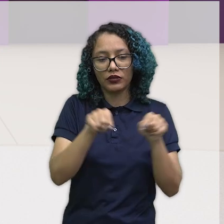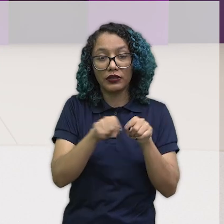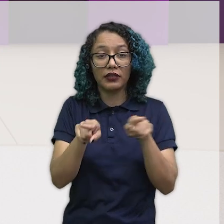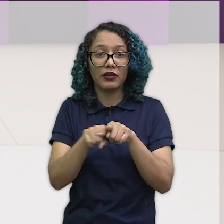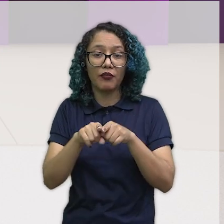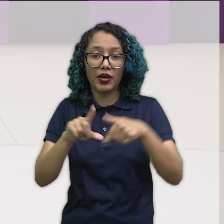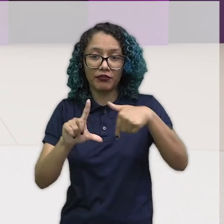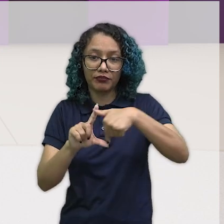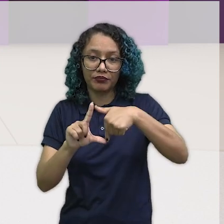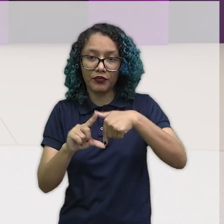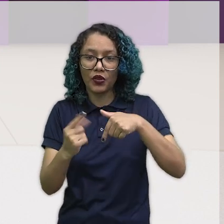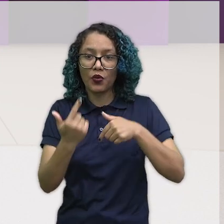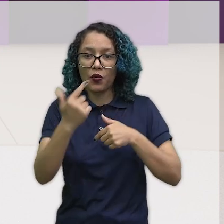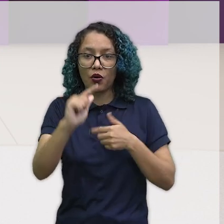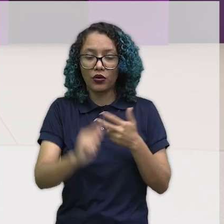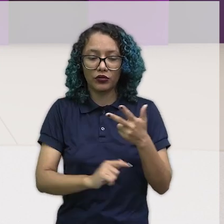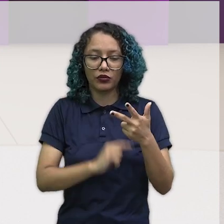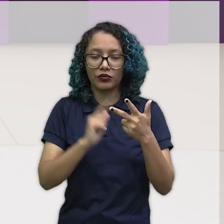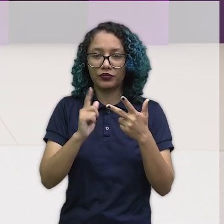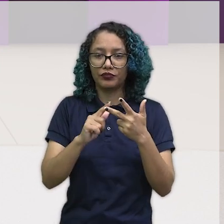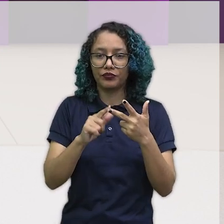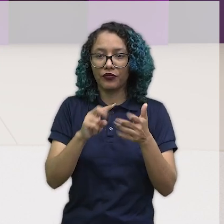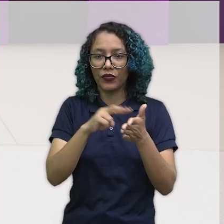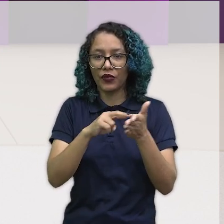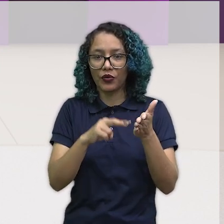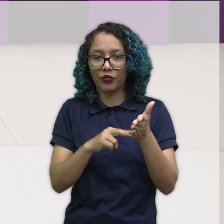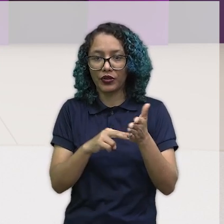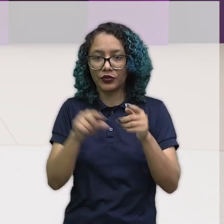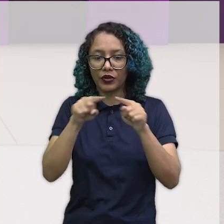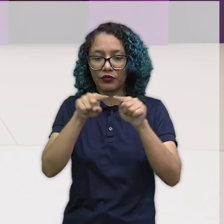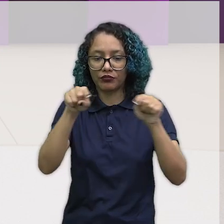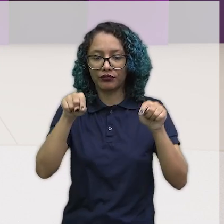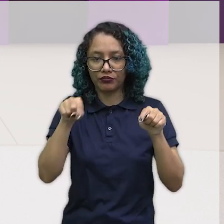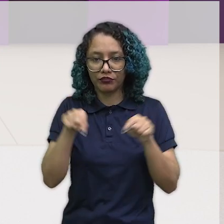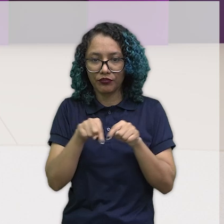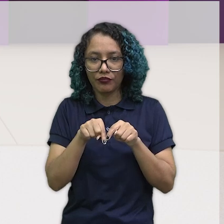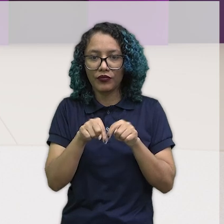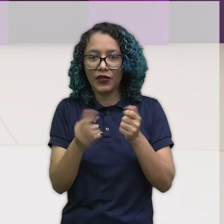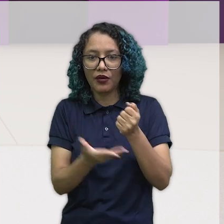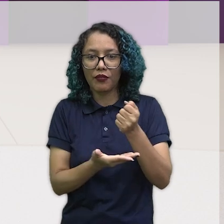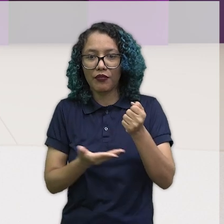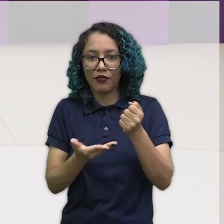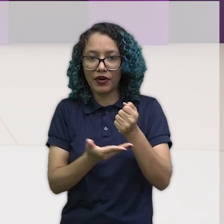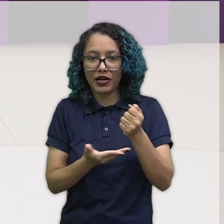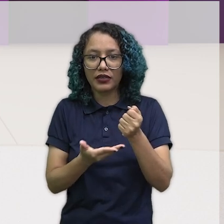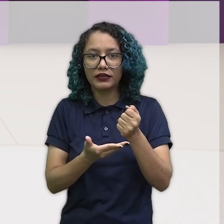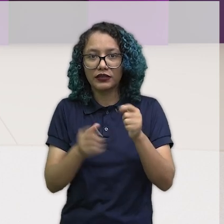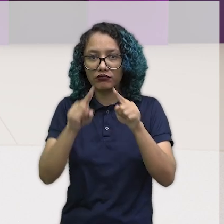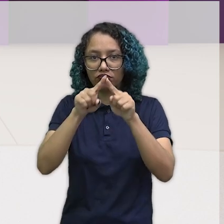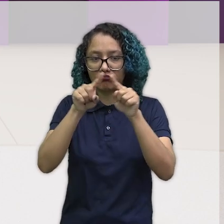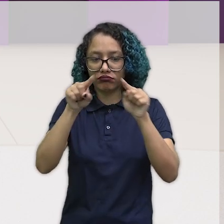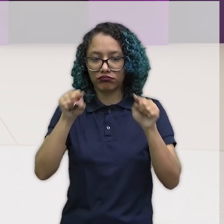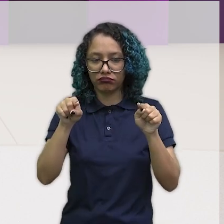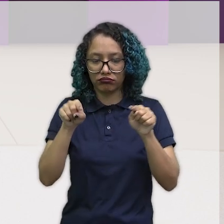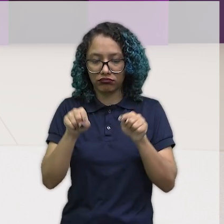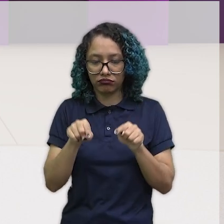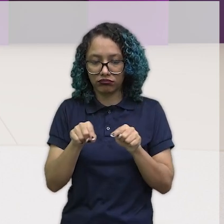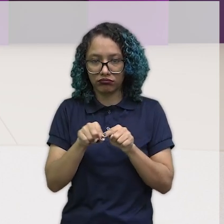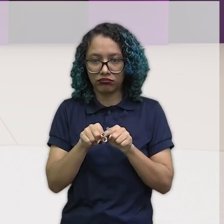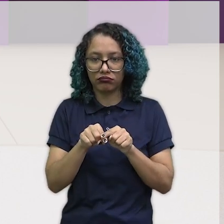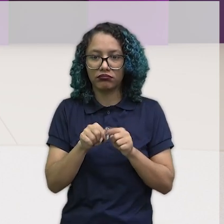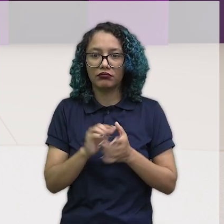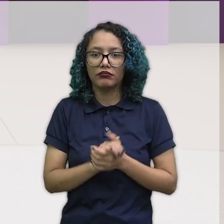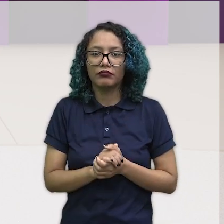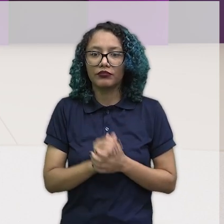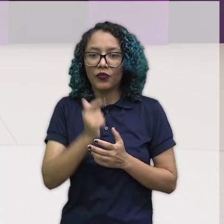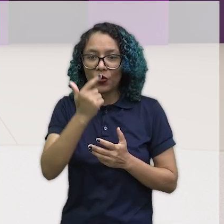Temos, nesse caso aí, o prisma do nosso exemplo, que é o pentagonal, que ele tem as bases em formato de pentágono.